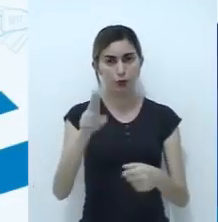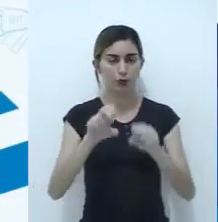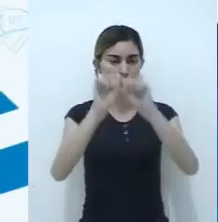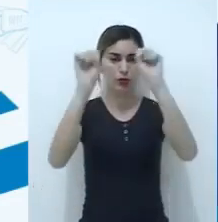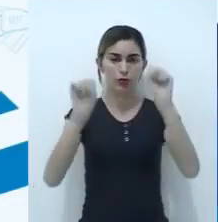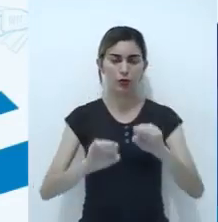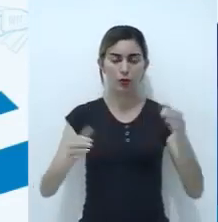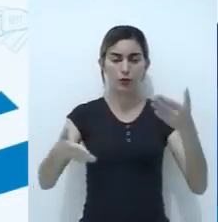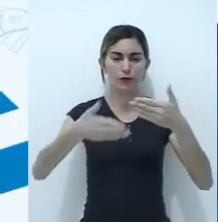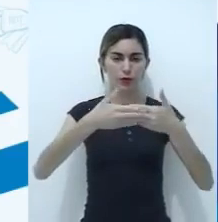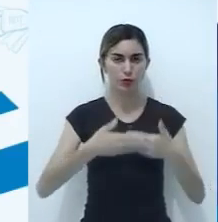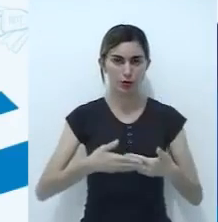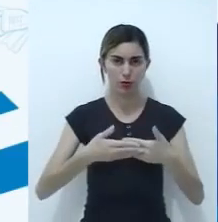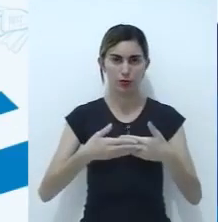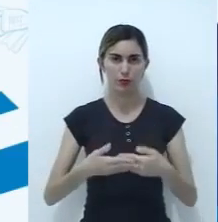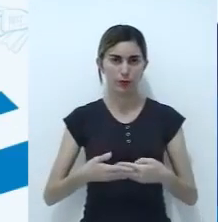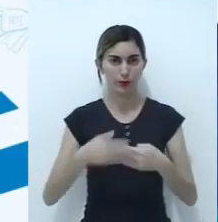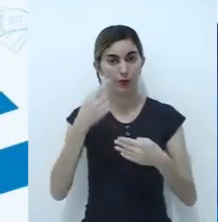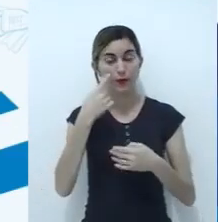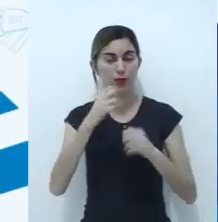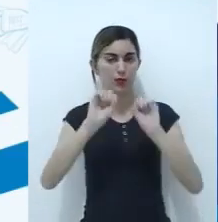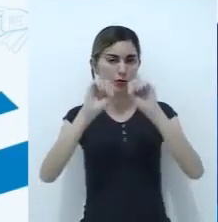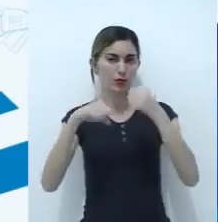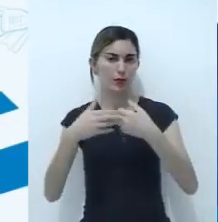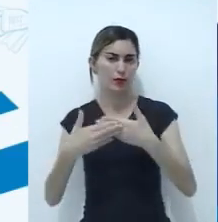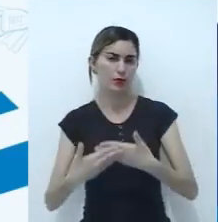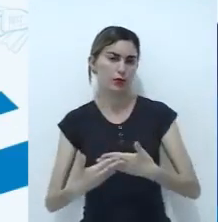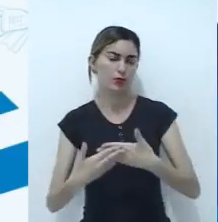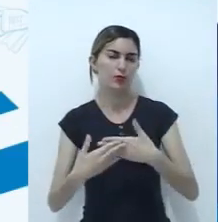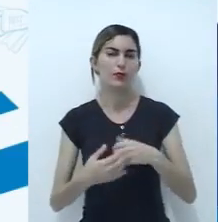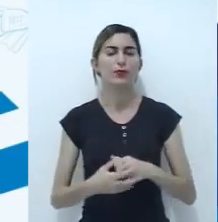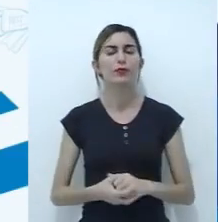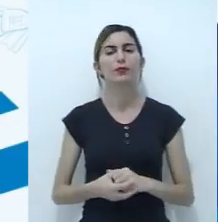um sistema fechado. Olha aqui o meu sistema fechado.